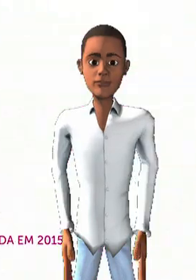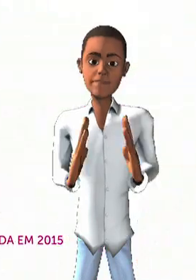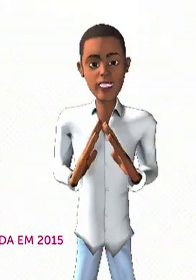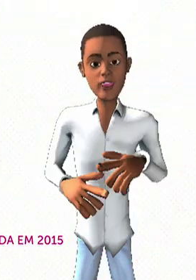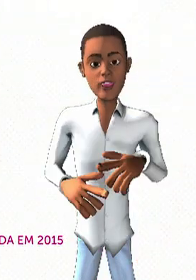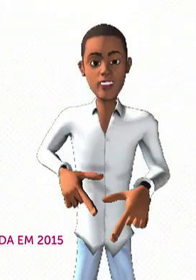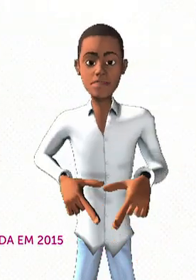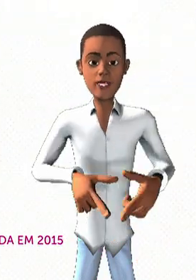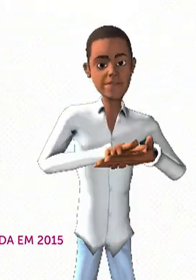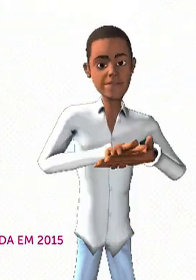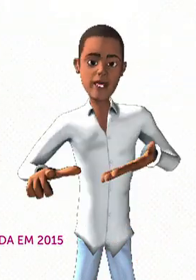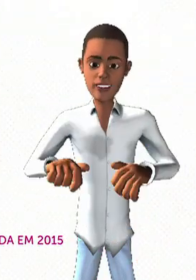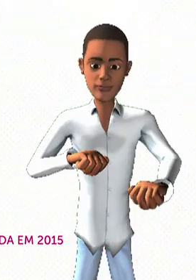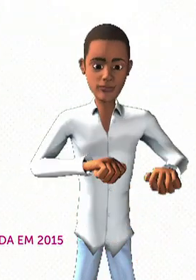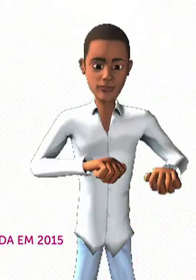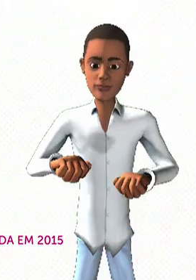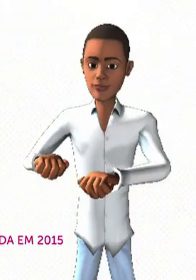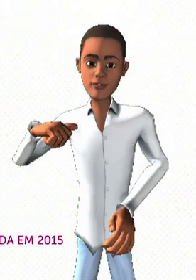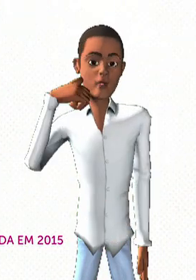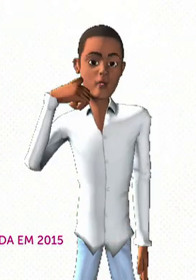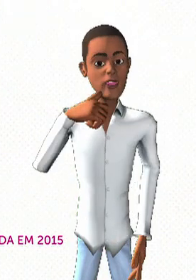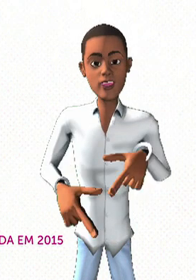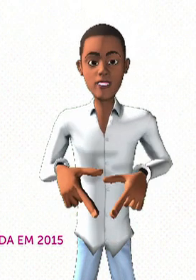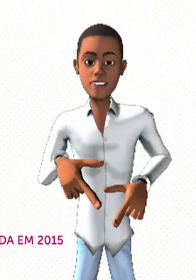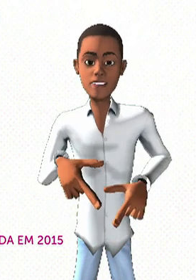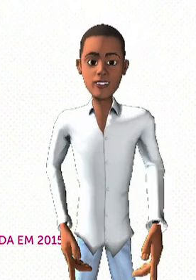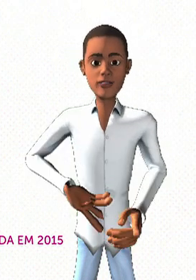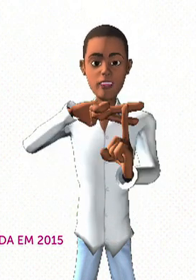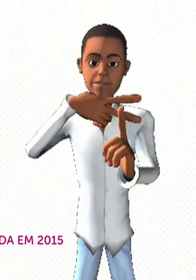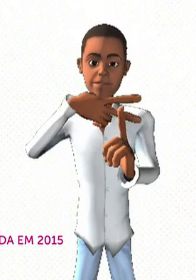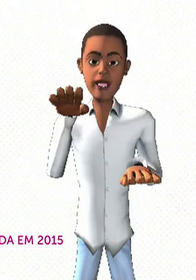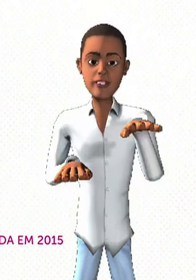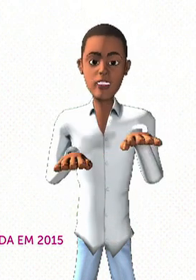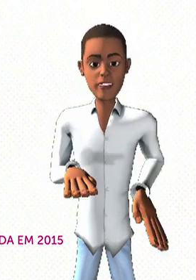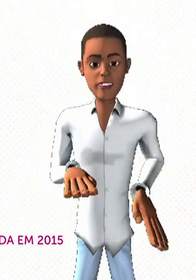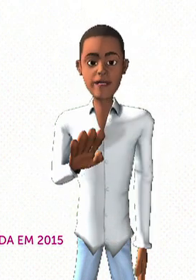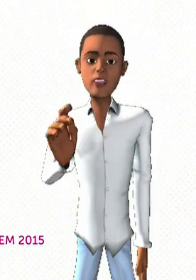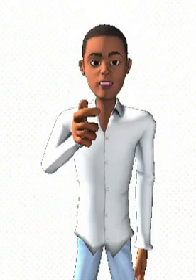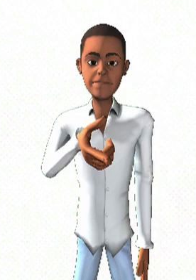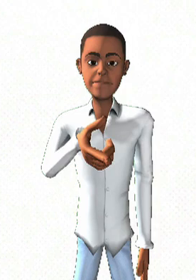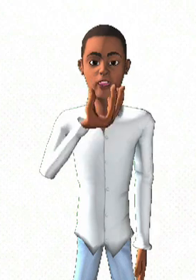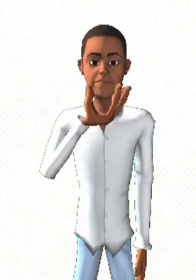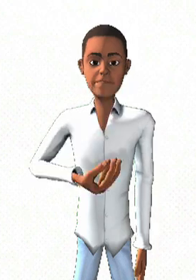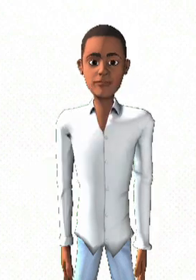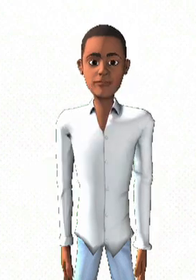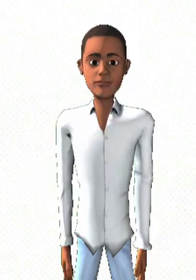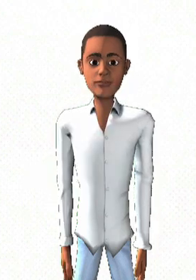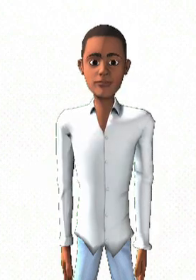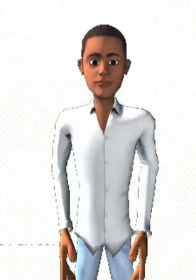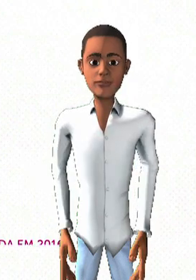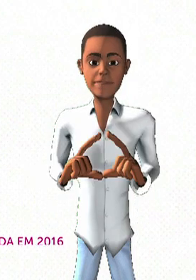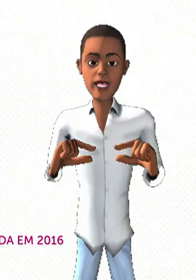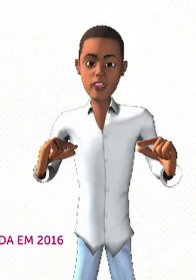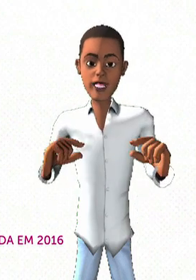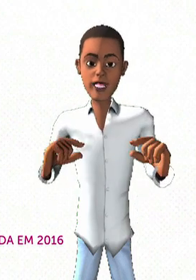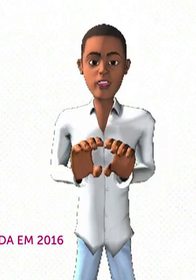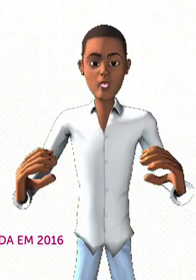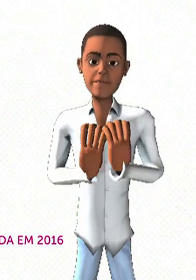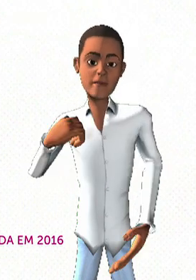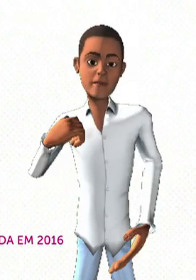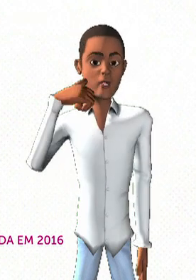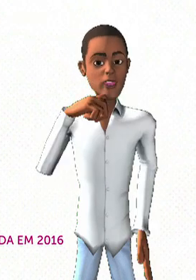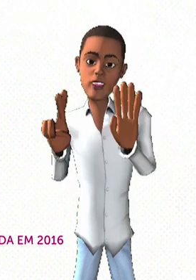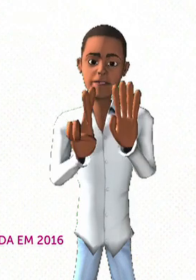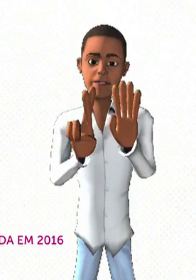Em casa, as mulheres ainda realizam o dobro ou mais que o dobro do trabalho doméstico realizado pelos homens. A representação delas